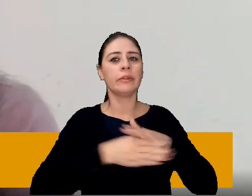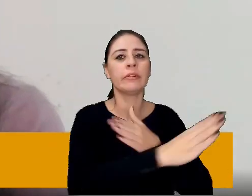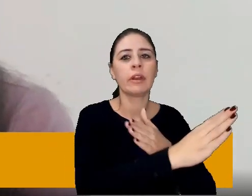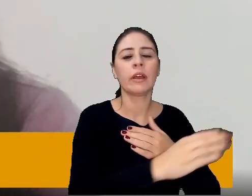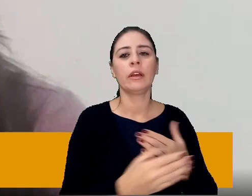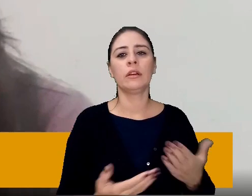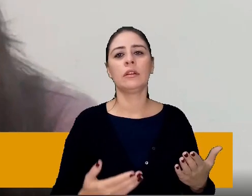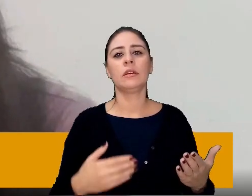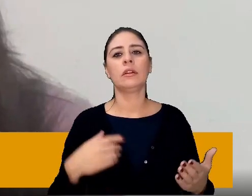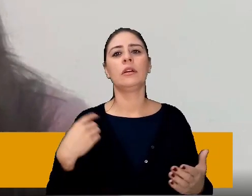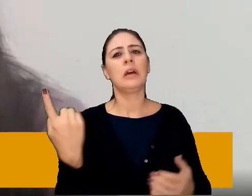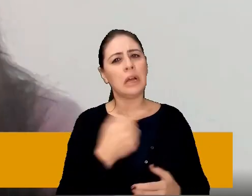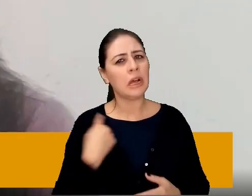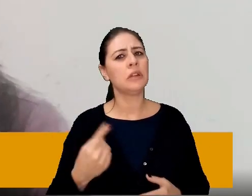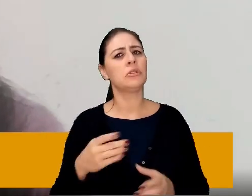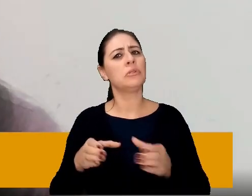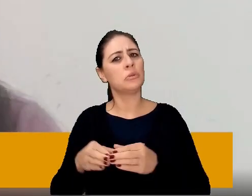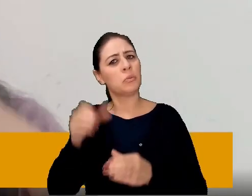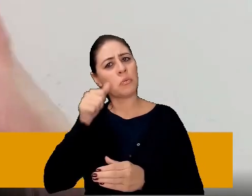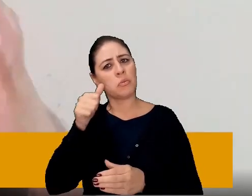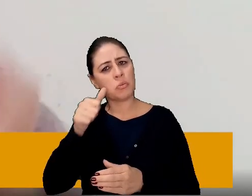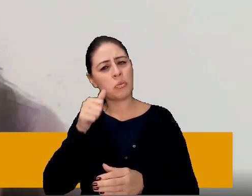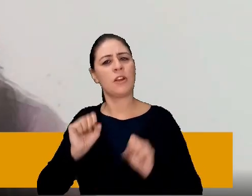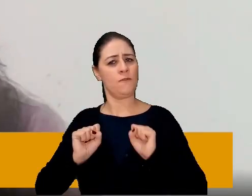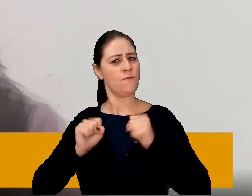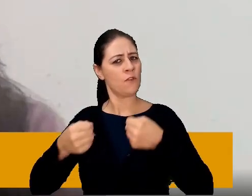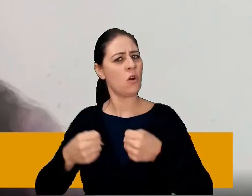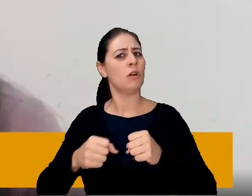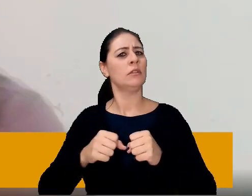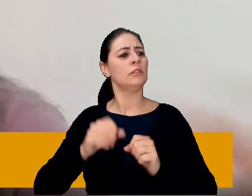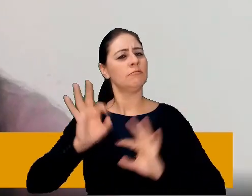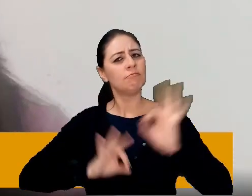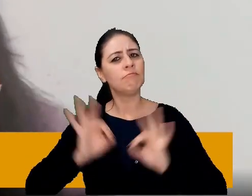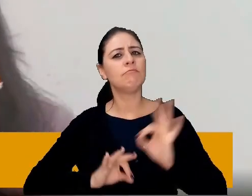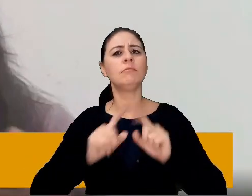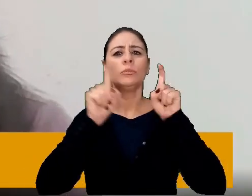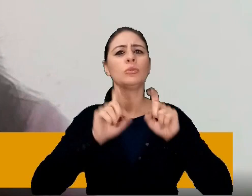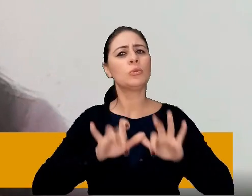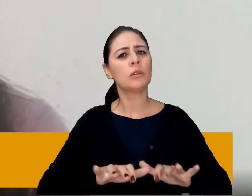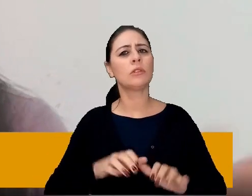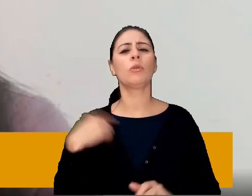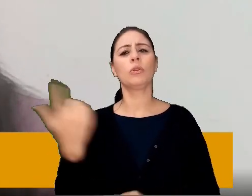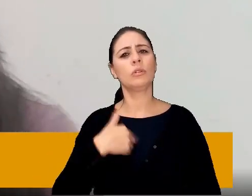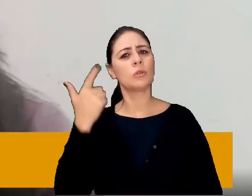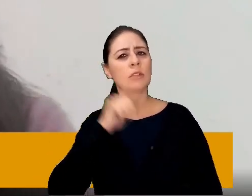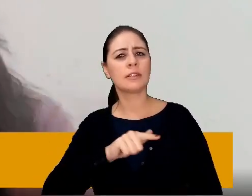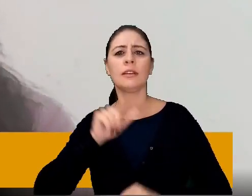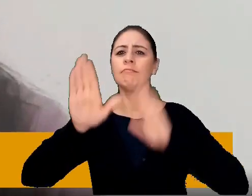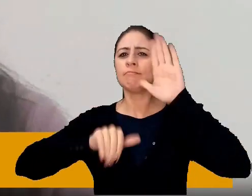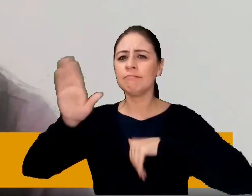fechadura para que a gente não entrasse mais. O nosso coletivo de mulheres foi ficando forte, o tempo todo a gente estava naquela salinha, a gente organizou